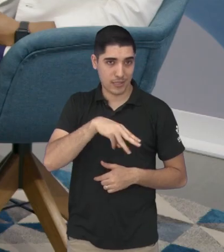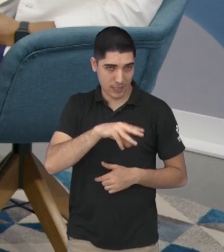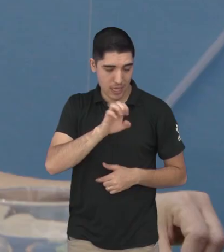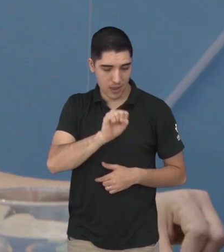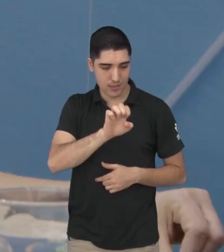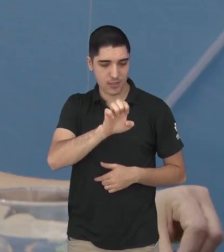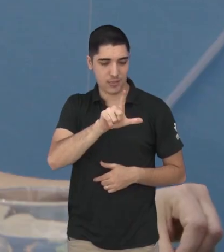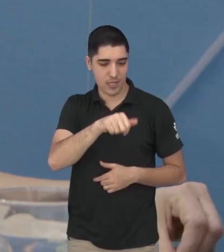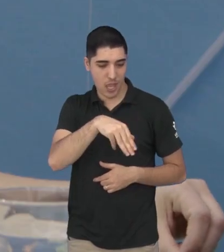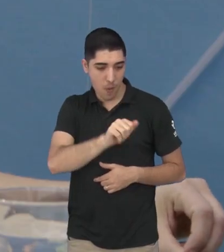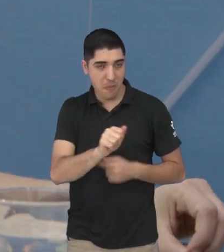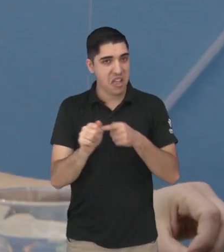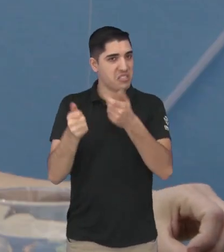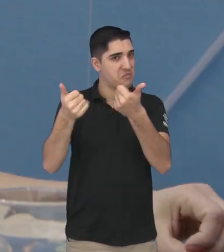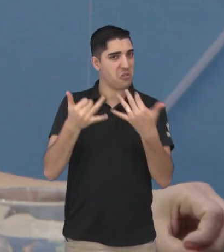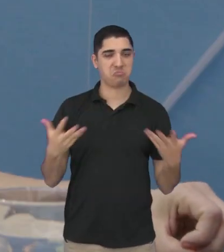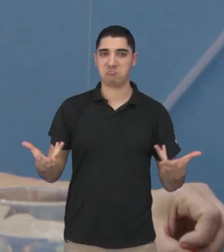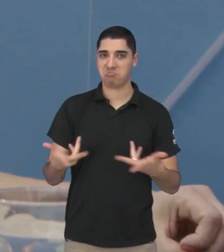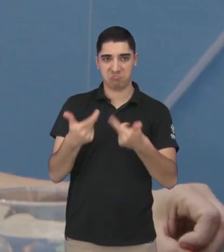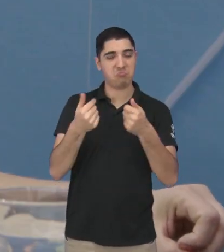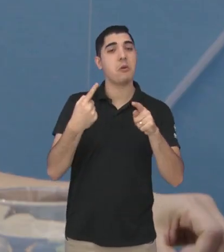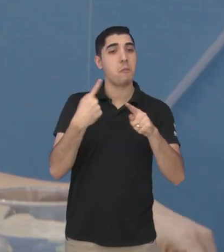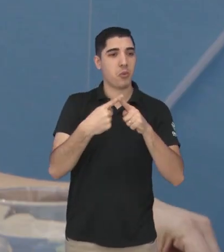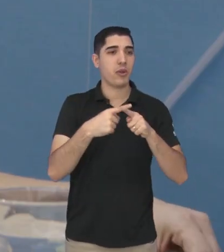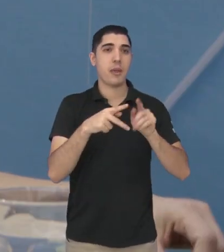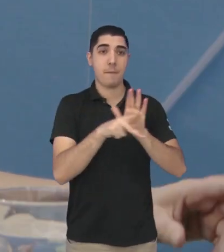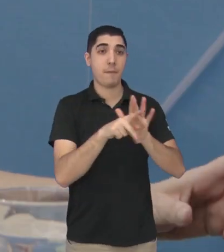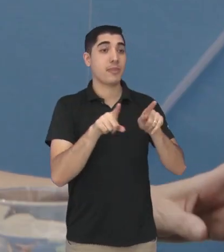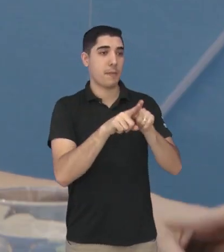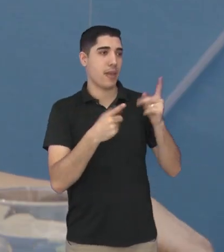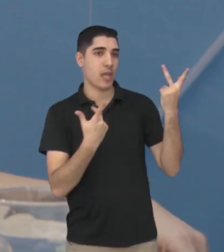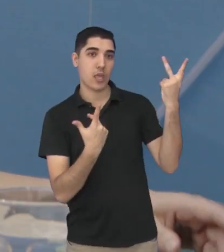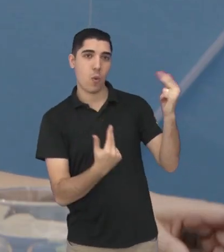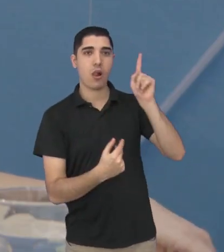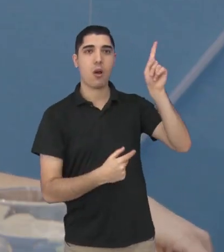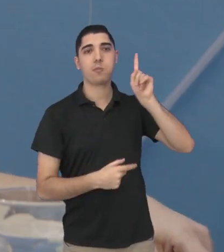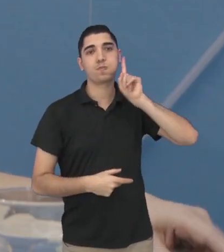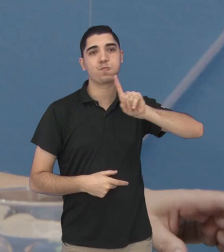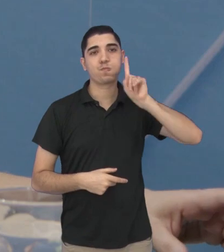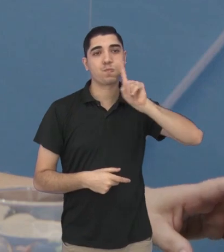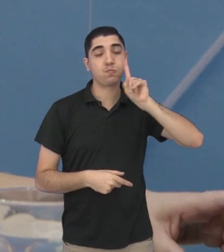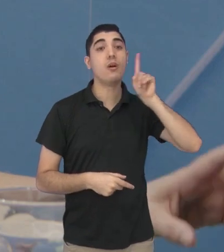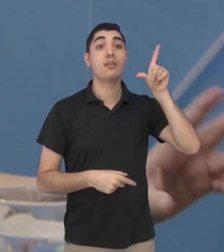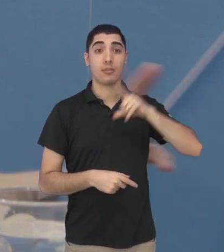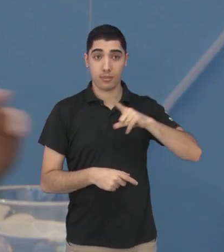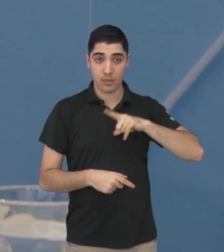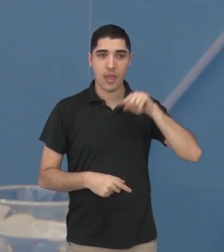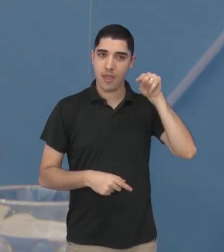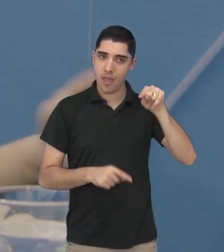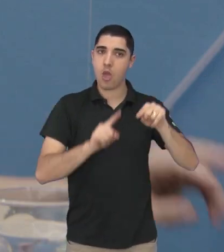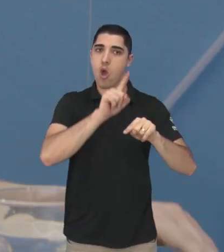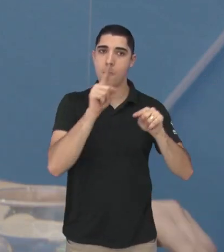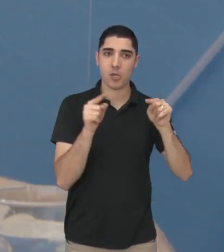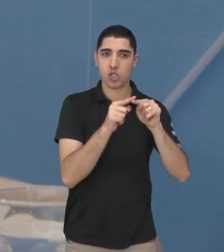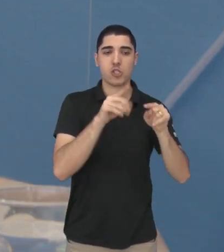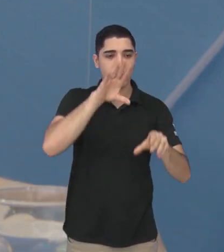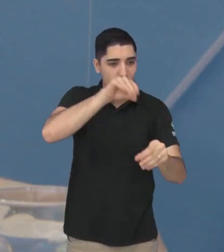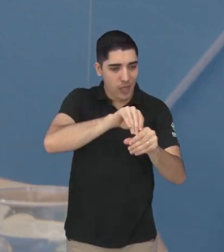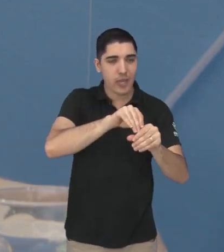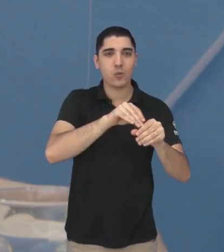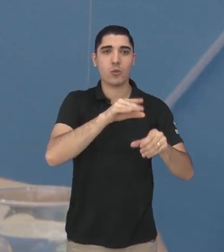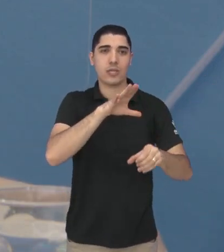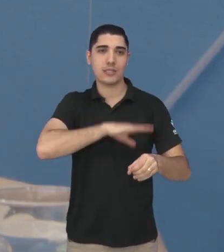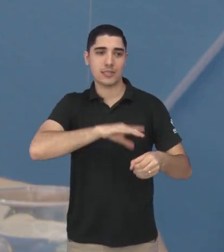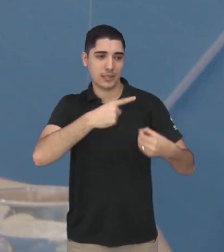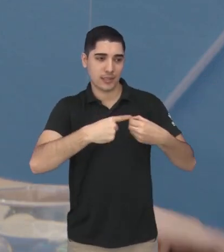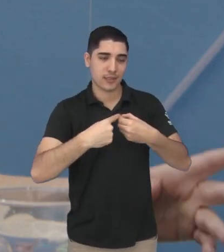coalizão comunitária, que é um programa de prevenção, né, que vem dos Estados Unidos e que tem essa função no